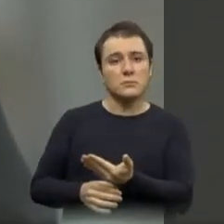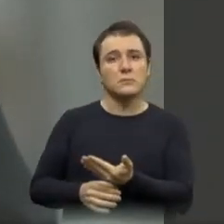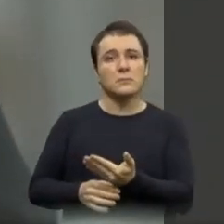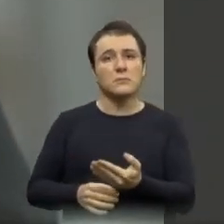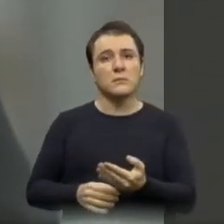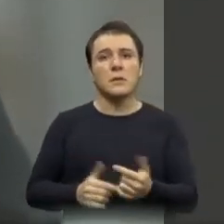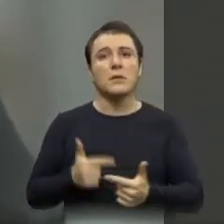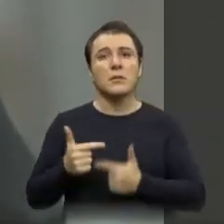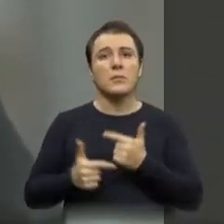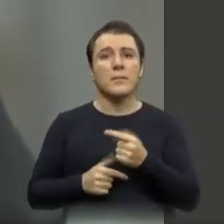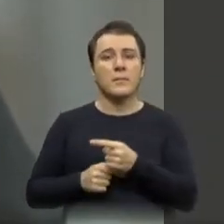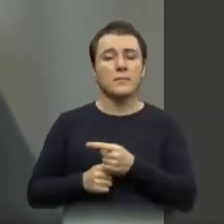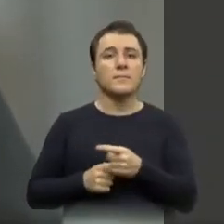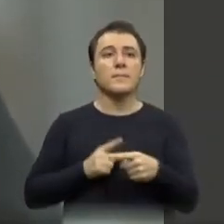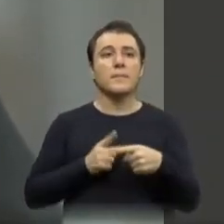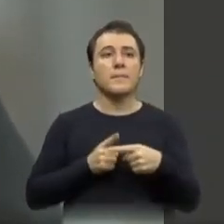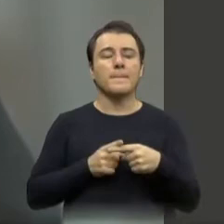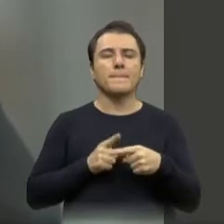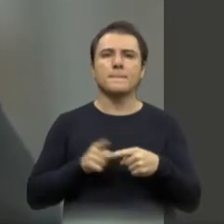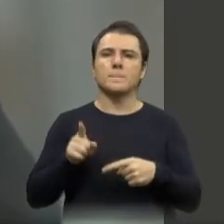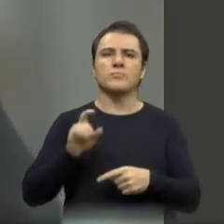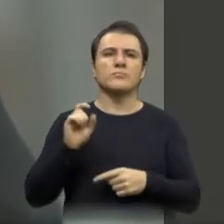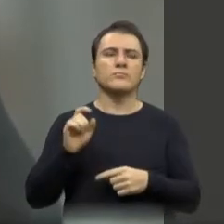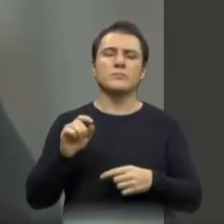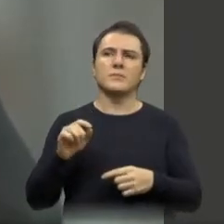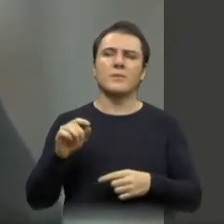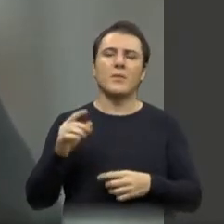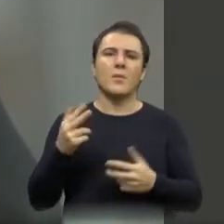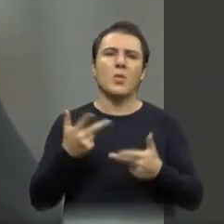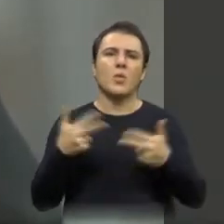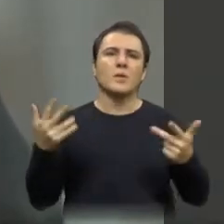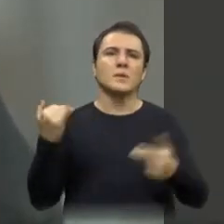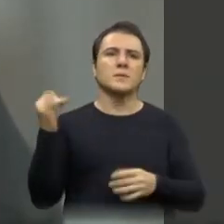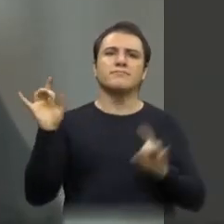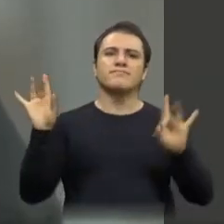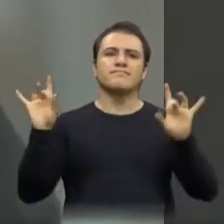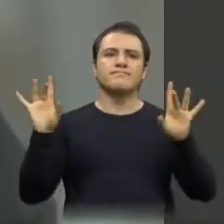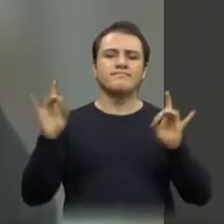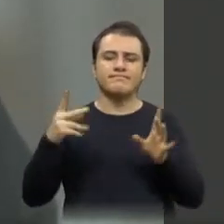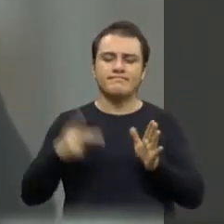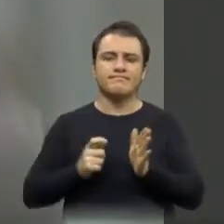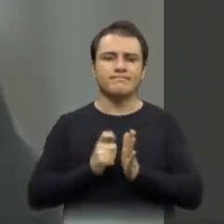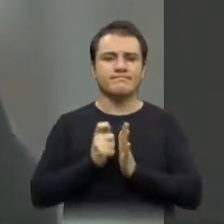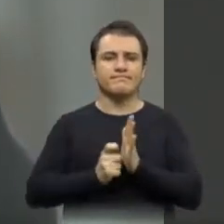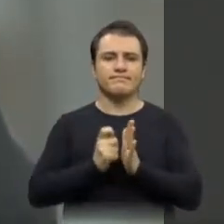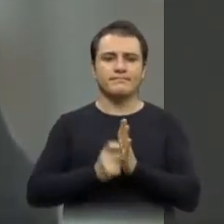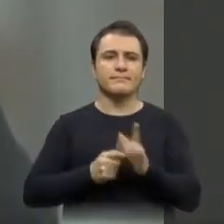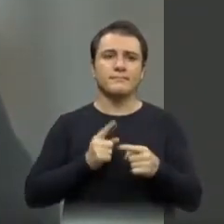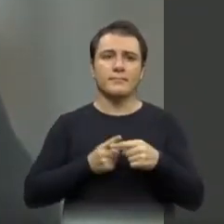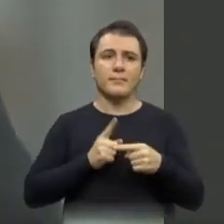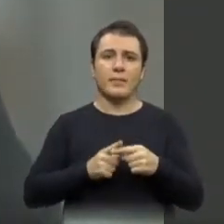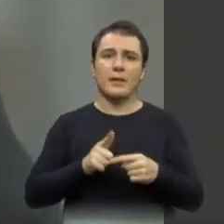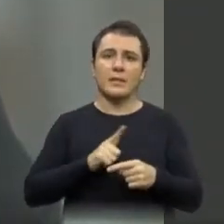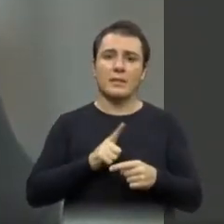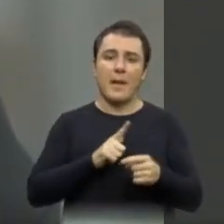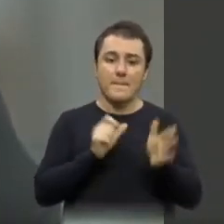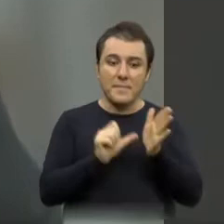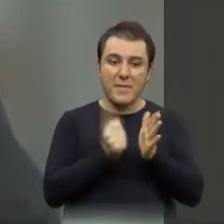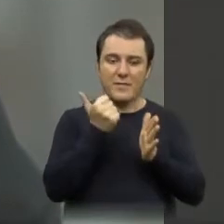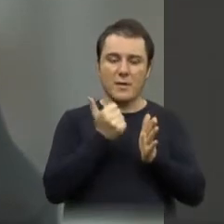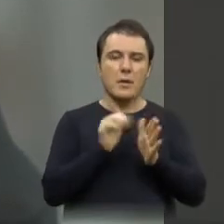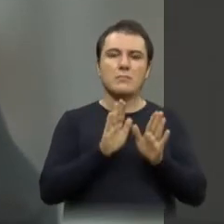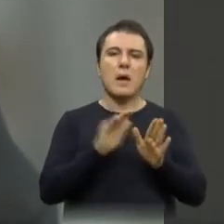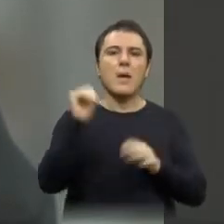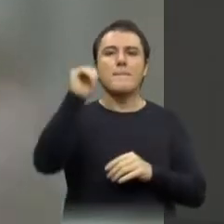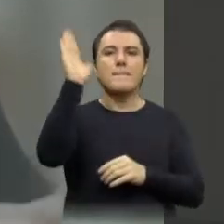nessa ação, que foi muito simbólica, não só para a cidade, pois se trata de uma primeira vez, mas para o